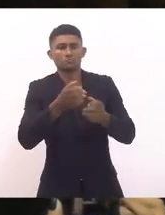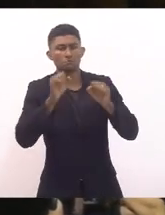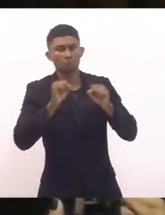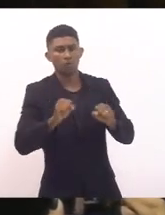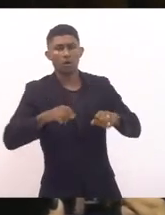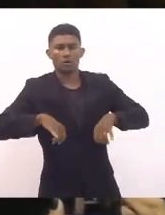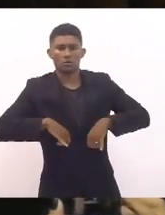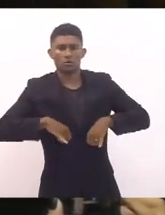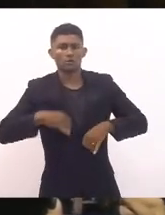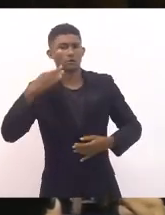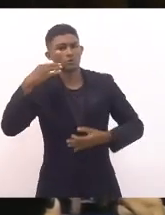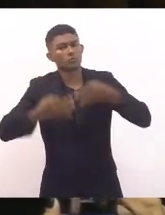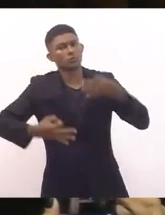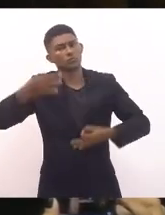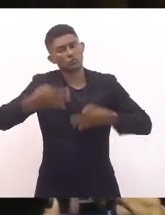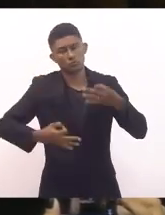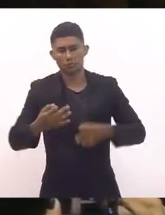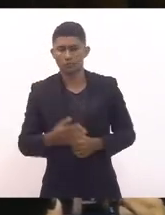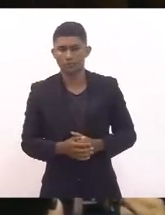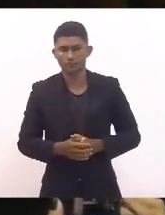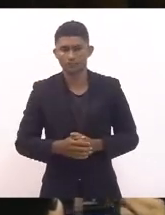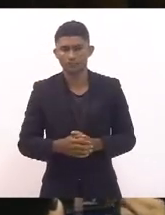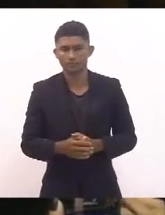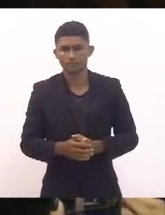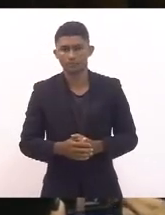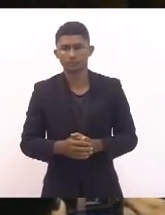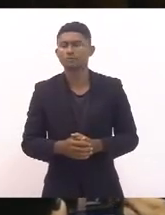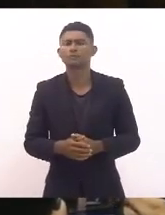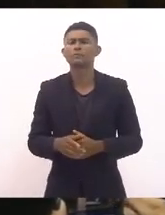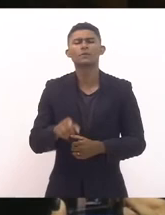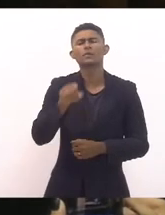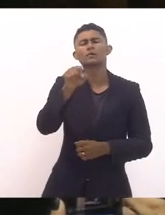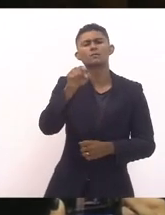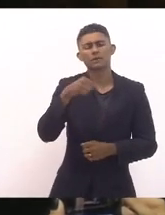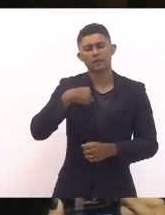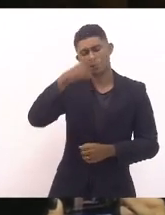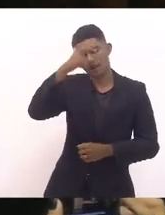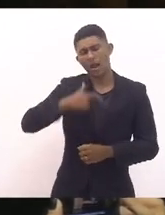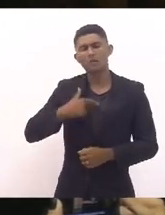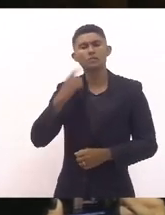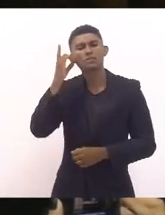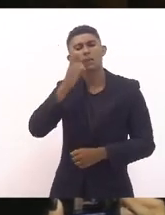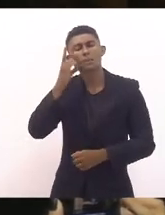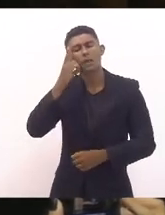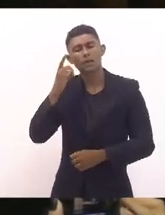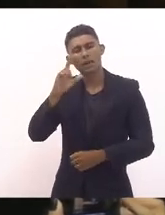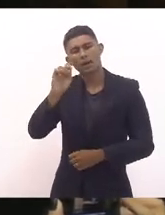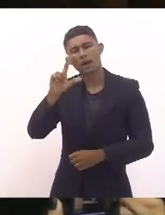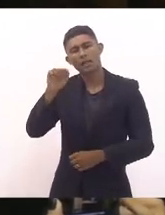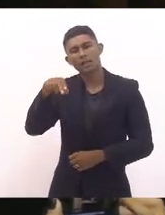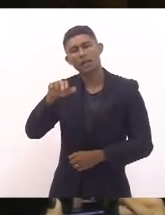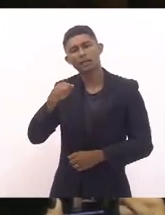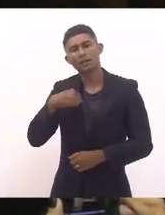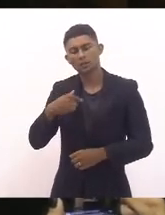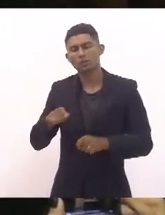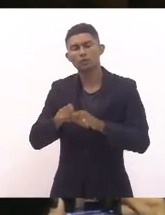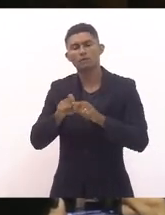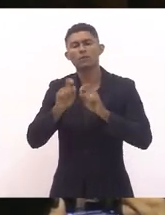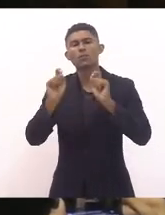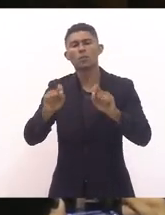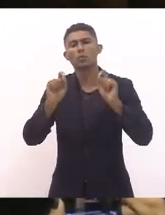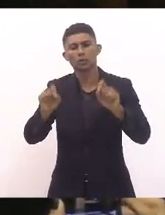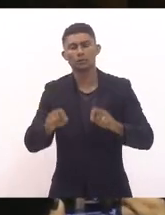judicialmente. O que que você fez, deputada Alana Passos? Mesmo mediante a